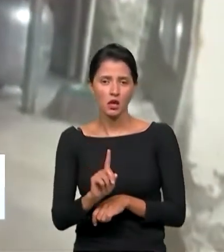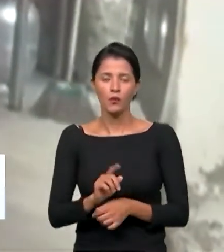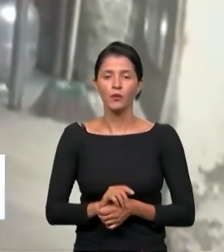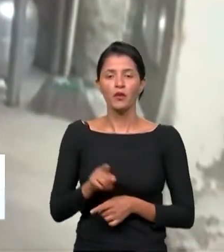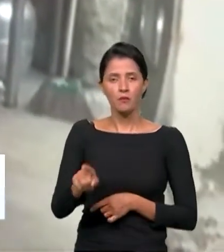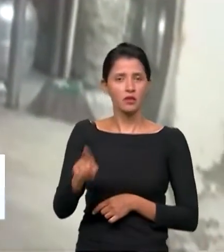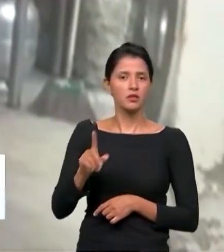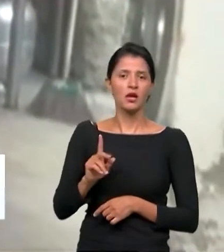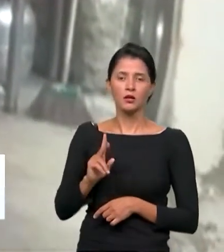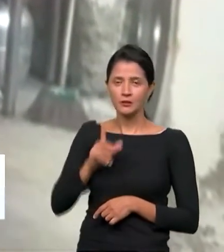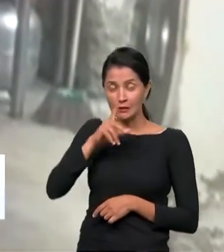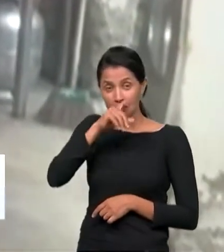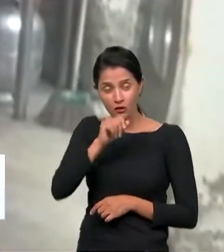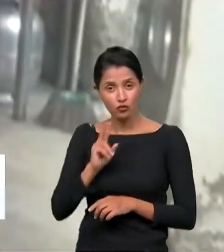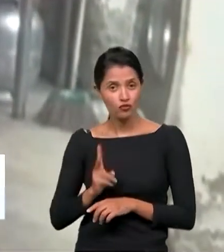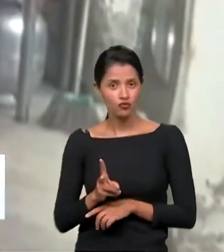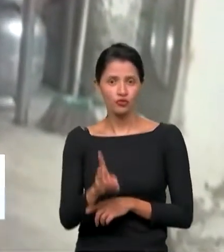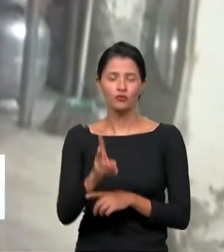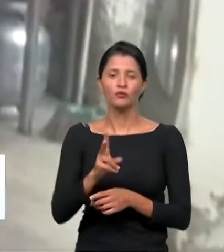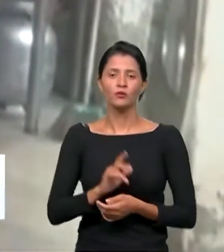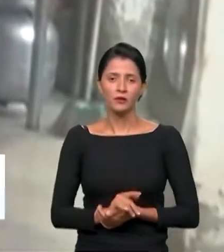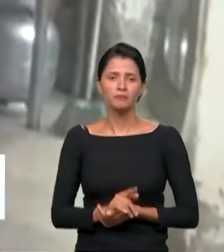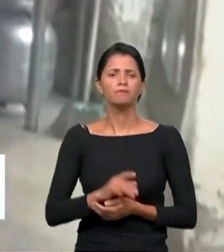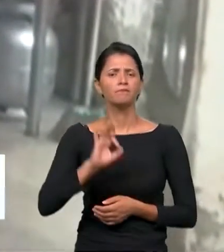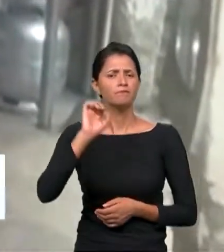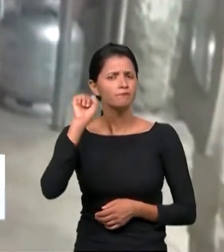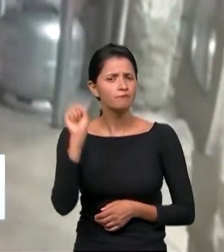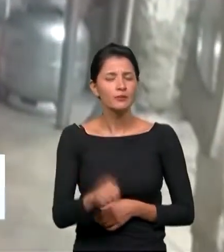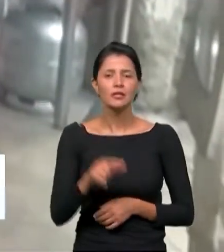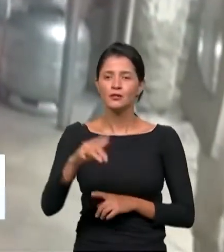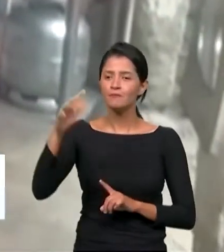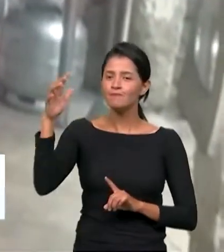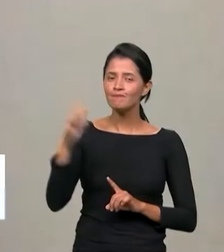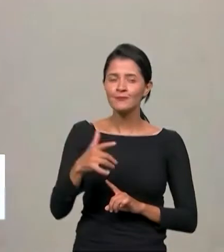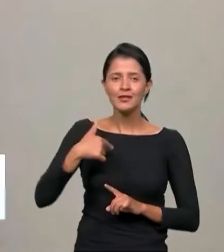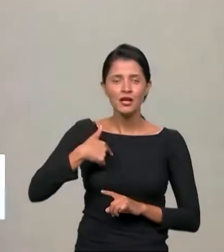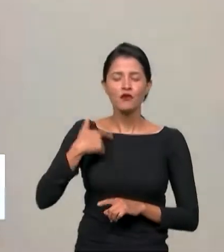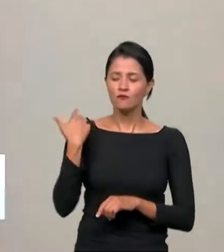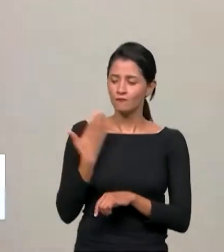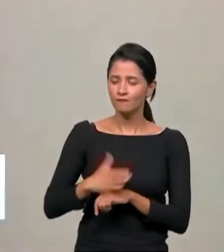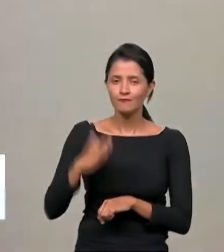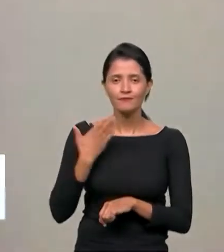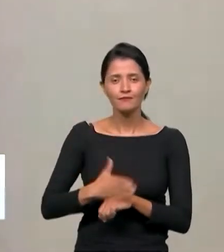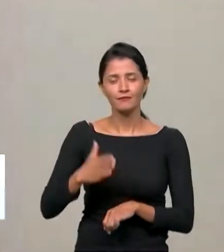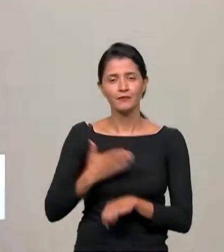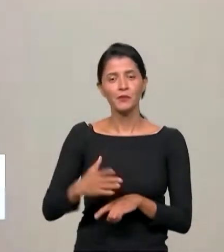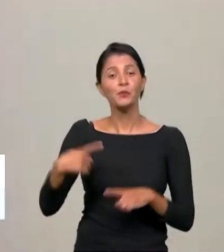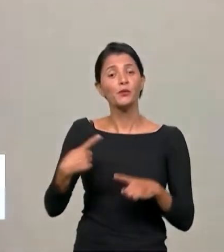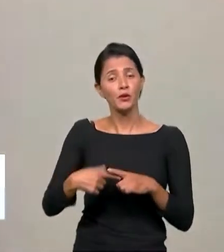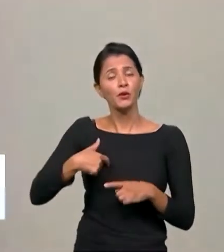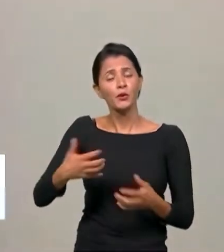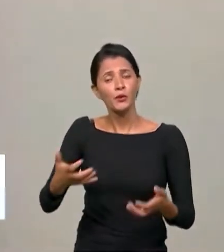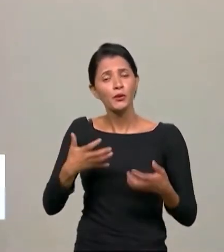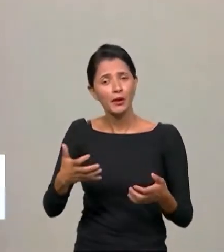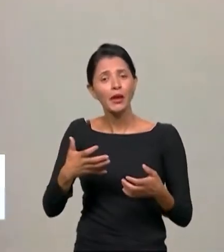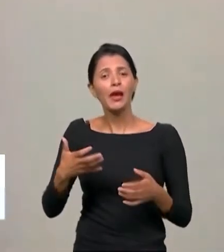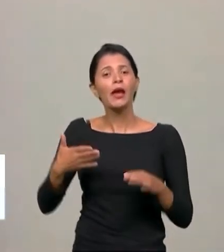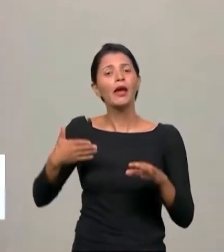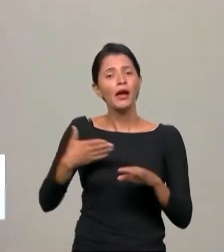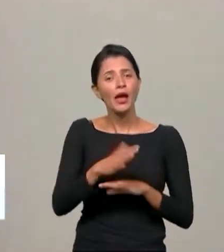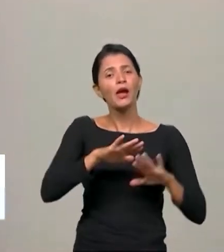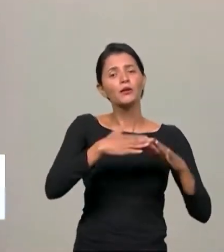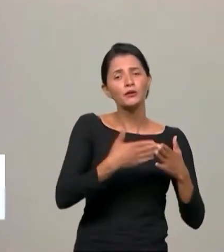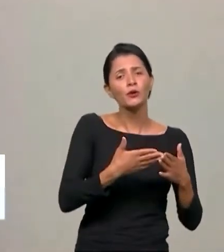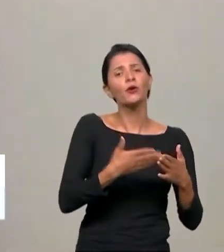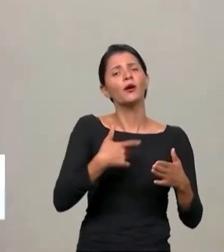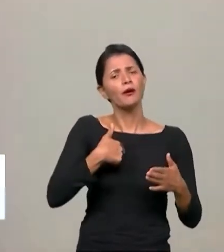determinada. Sim, isso me inspira muito. Ah, eu vou treinar muito, porque eu quero muito ficar naquela